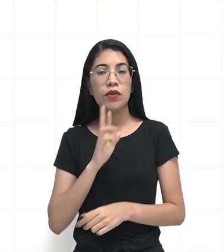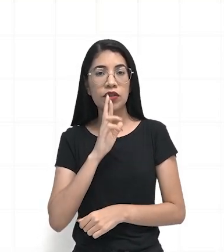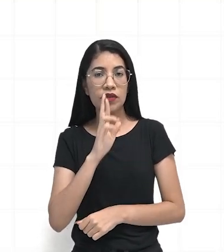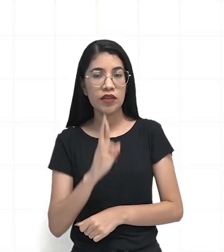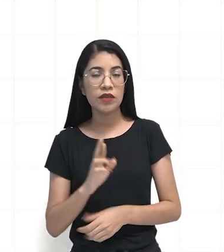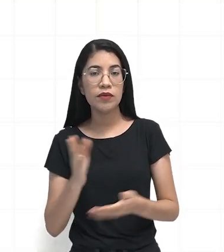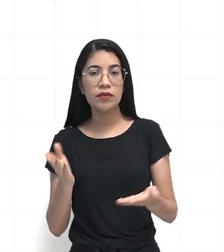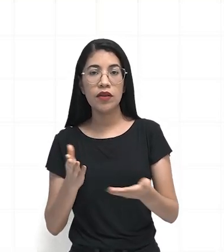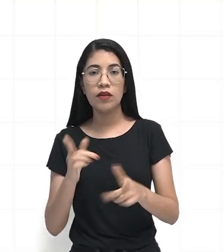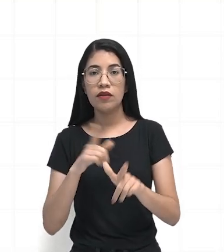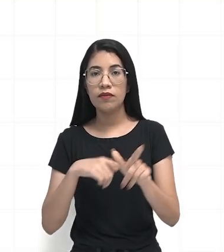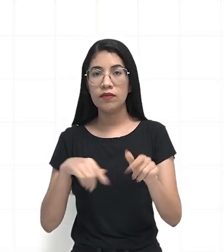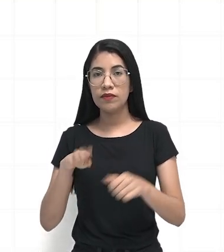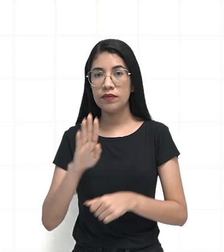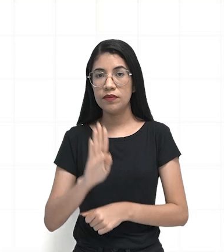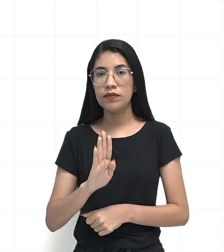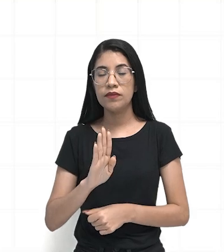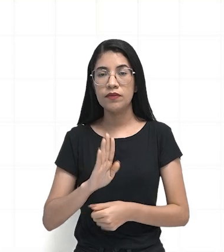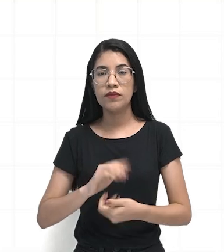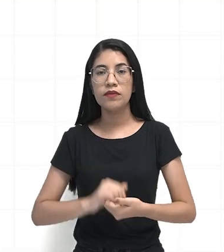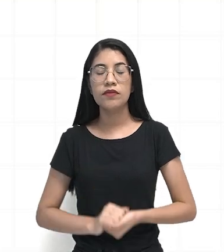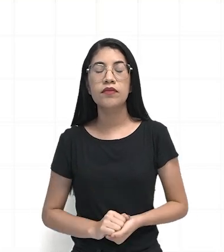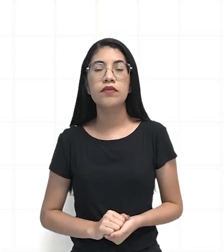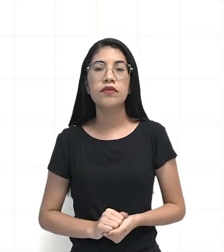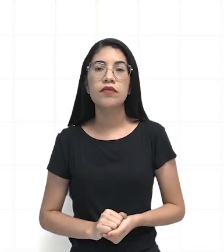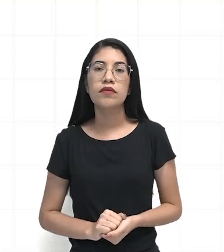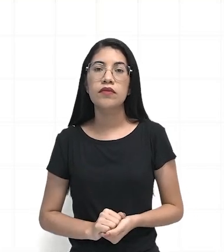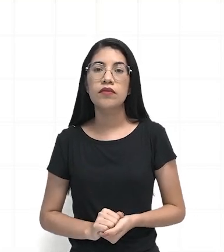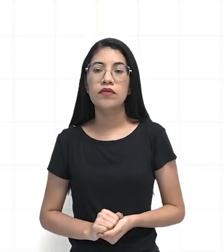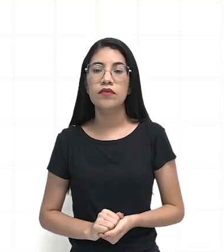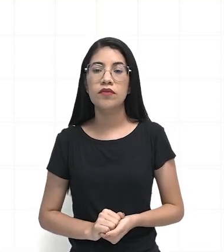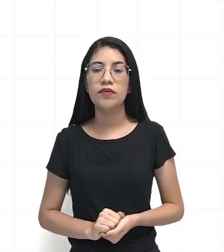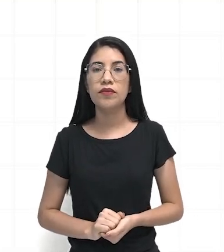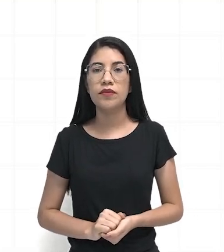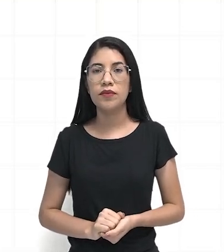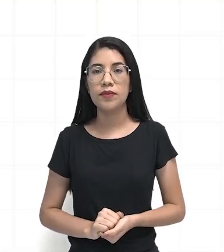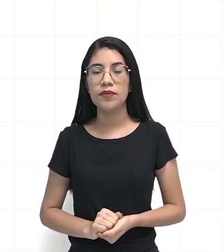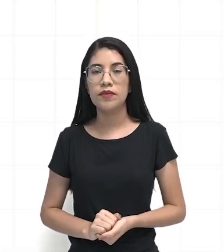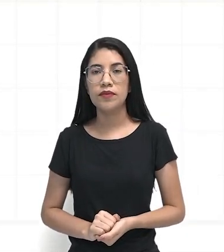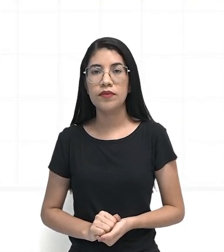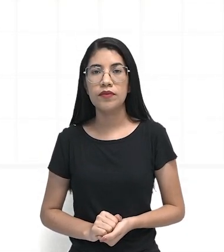responder agora a letra B. Melhor, vamos subir aqui.